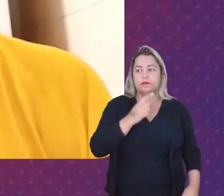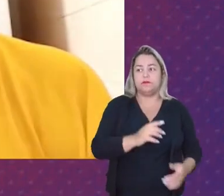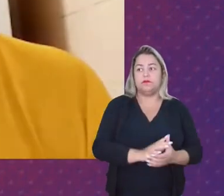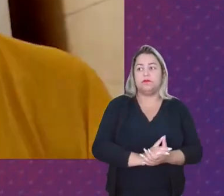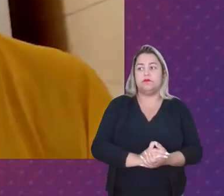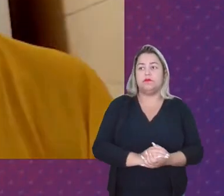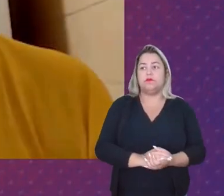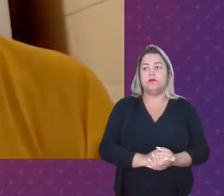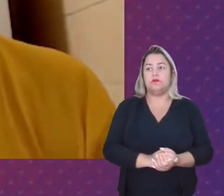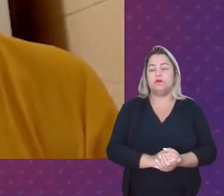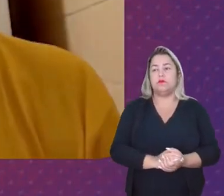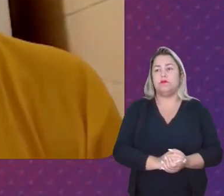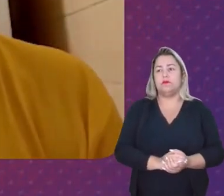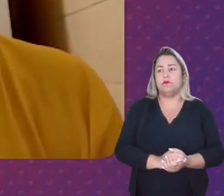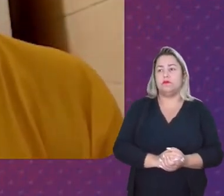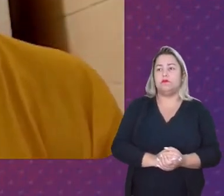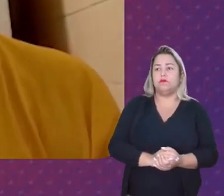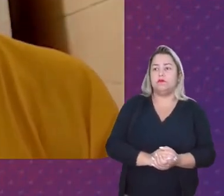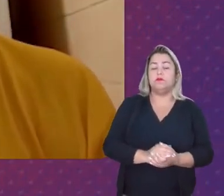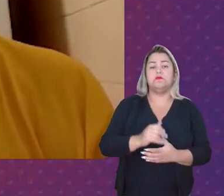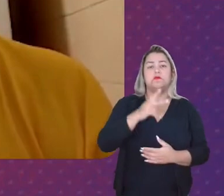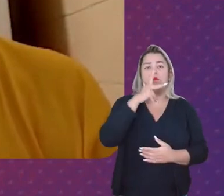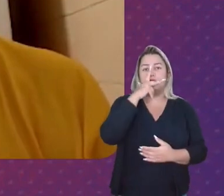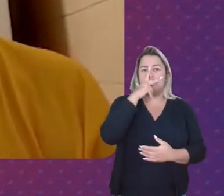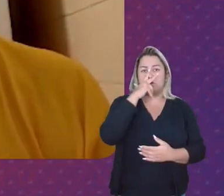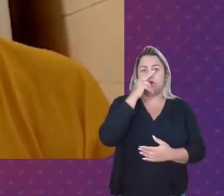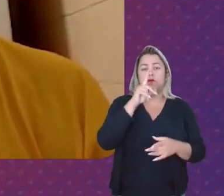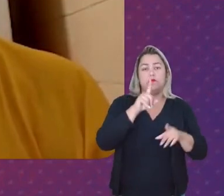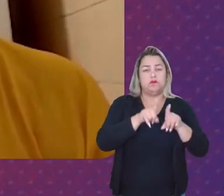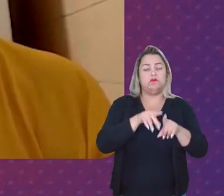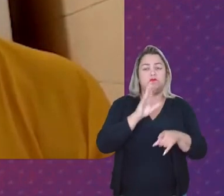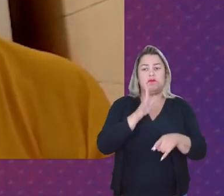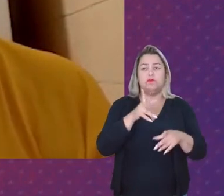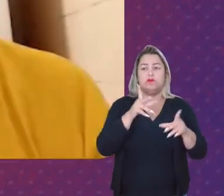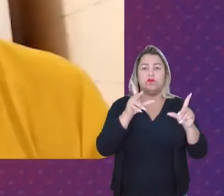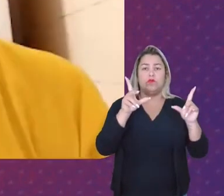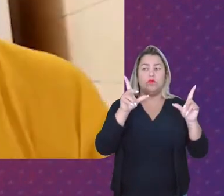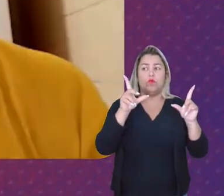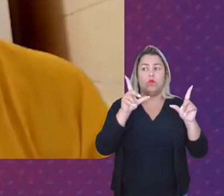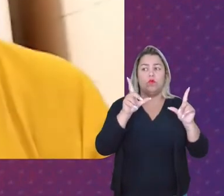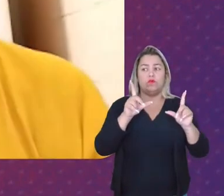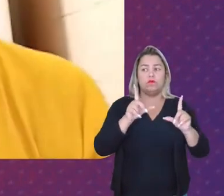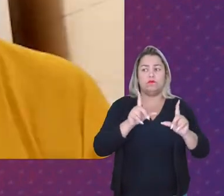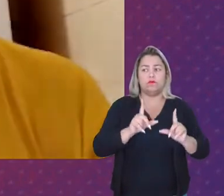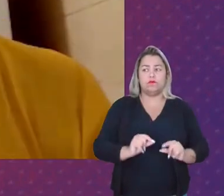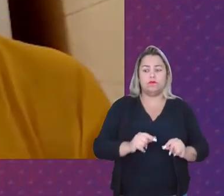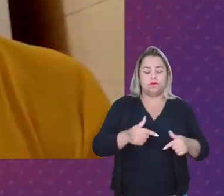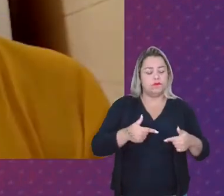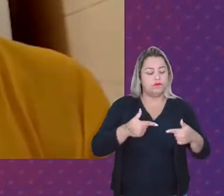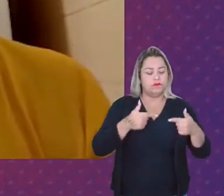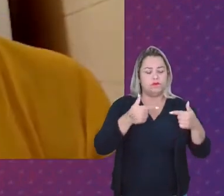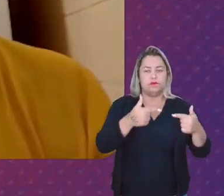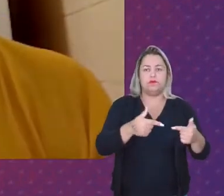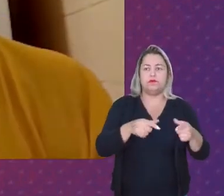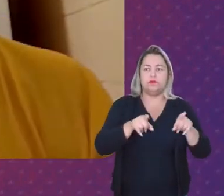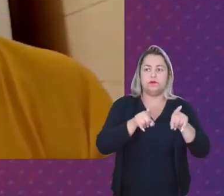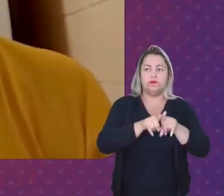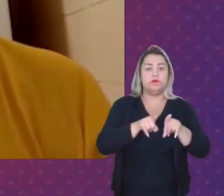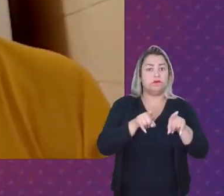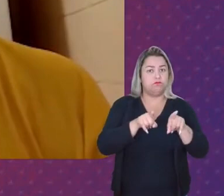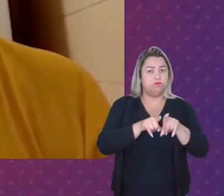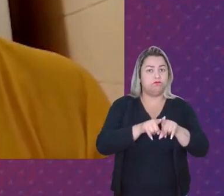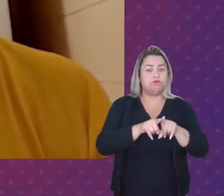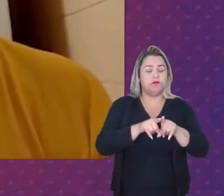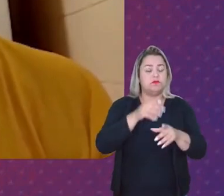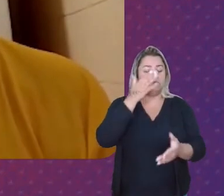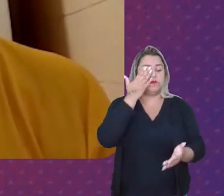Então, eu acho que eu já dei um resumo bastante do que é a nossa luta, mas eu acredito